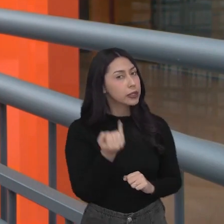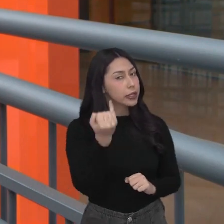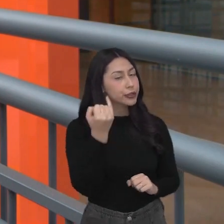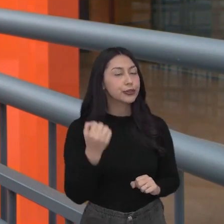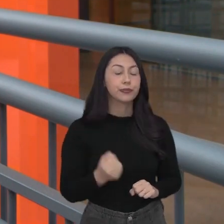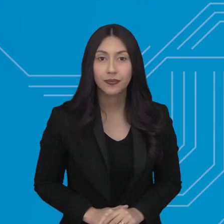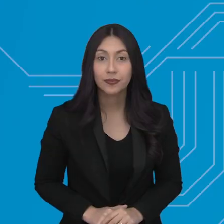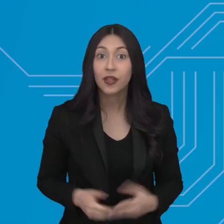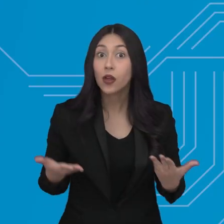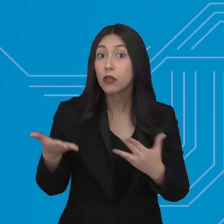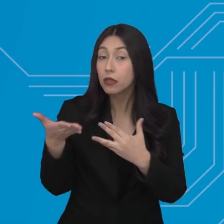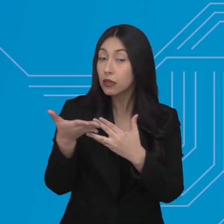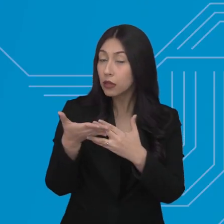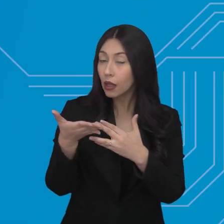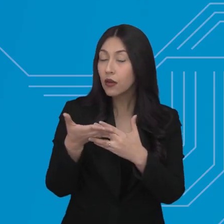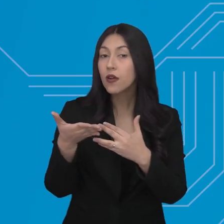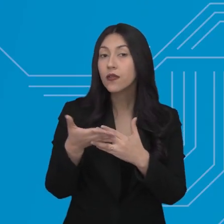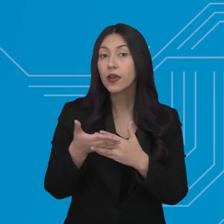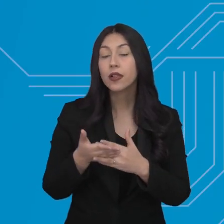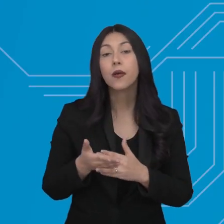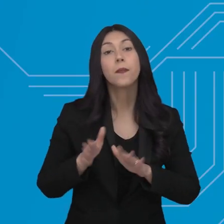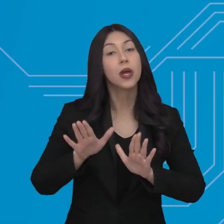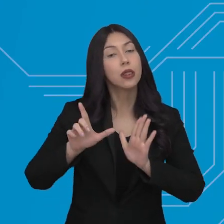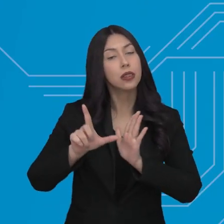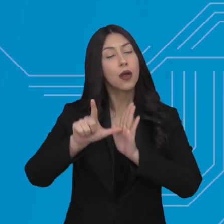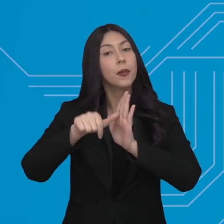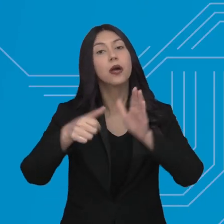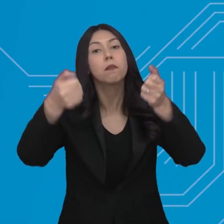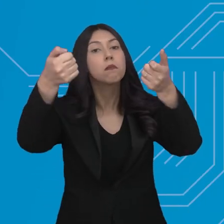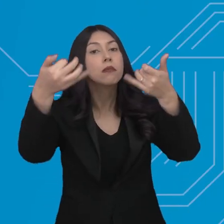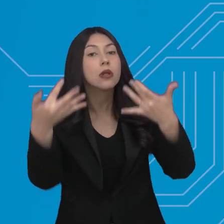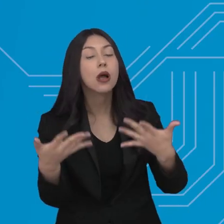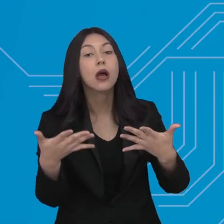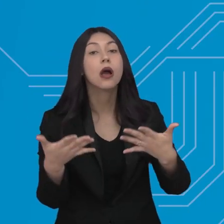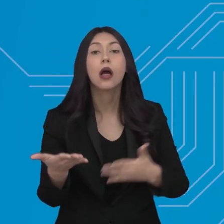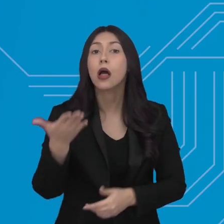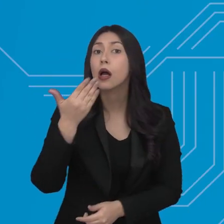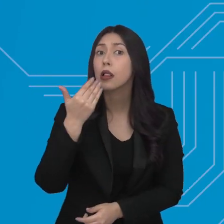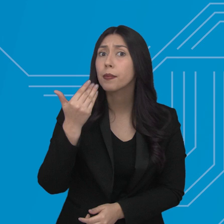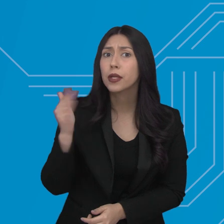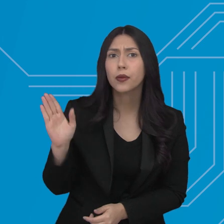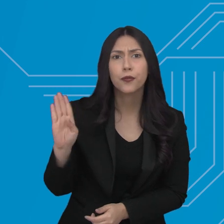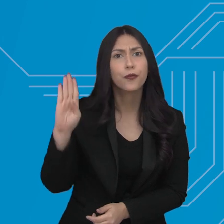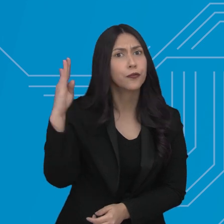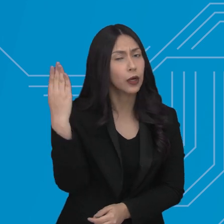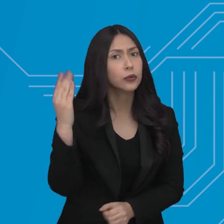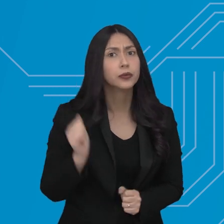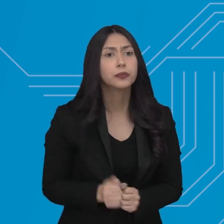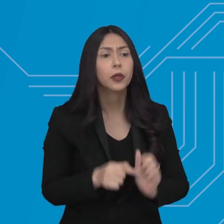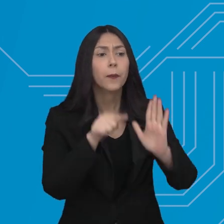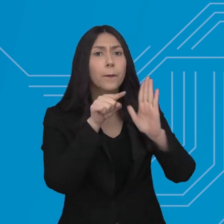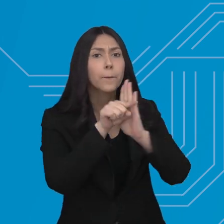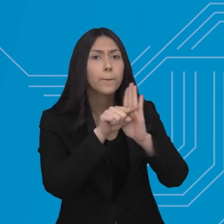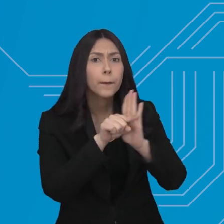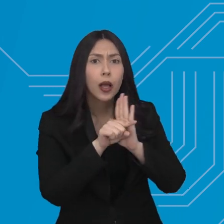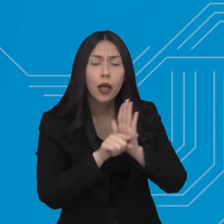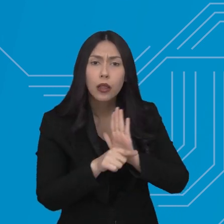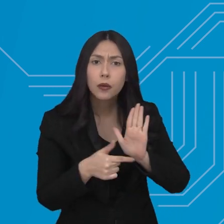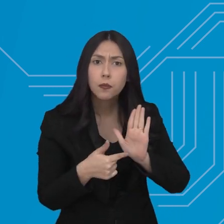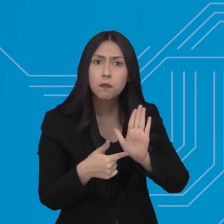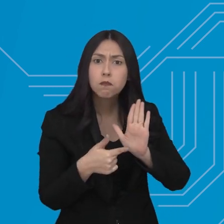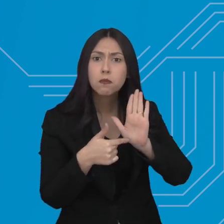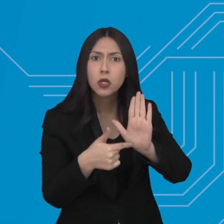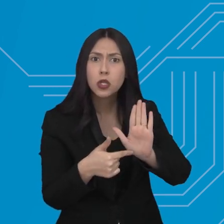ficar acompanhando, Hora de fazer mais um intervalo e no próximo bloco vamos falar sobre fraude nos alimentos. Pesquisa